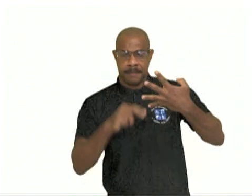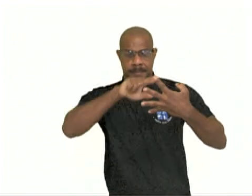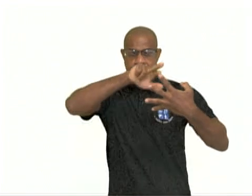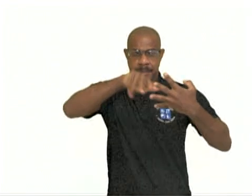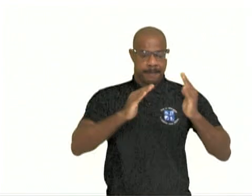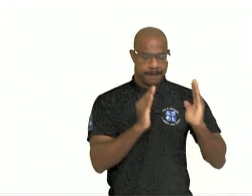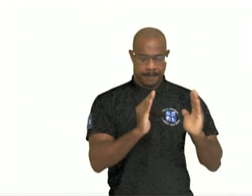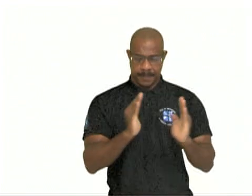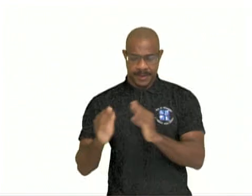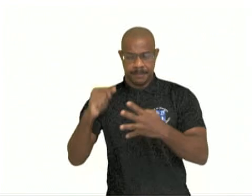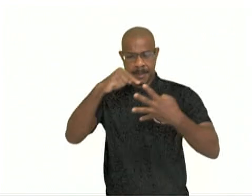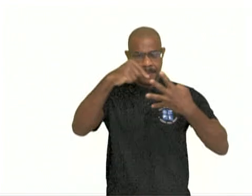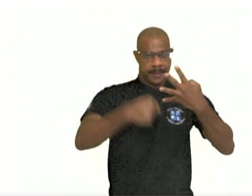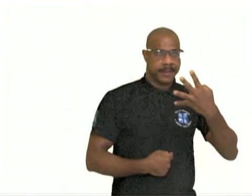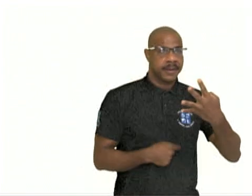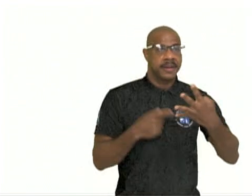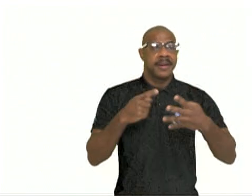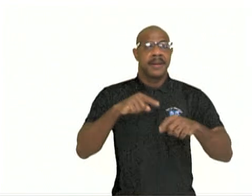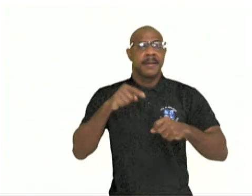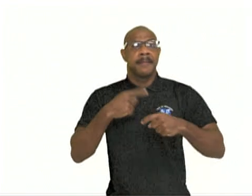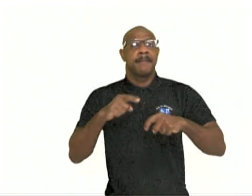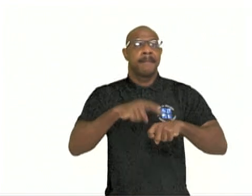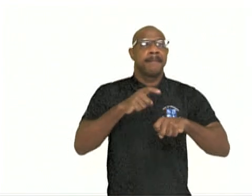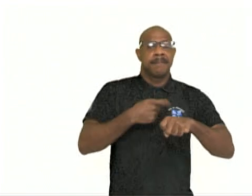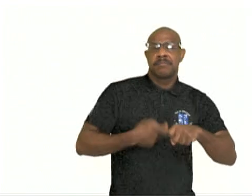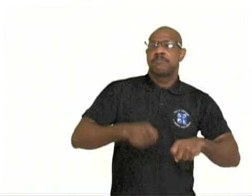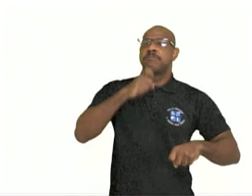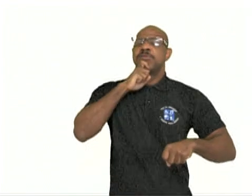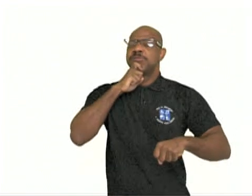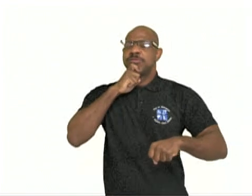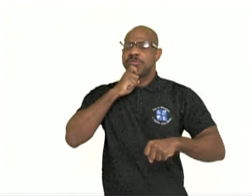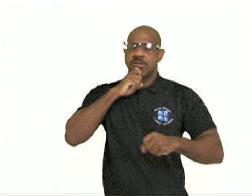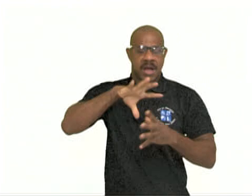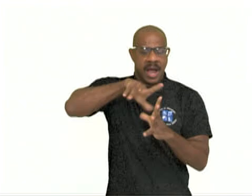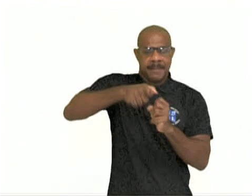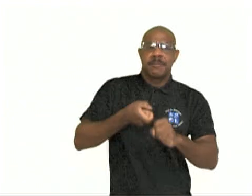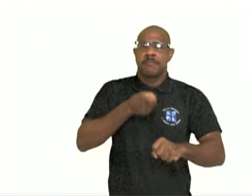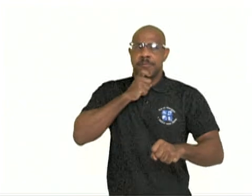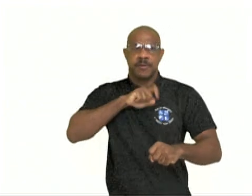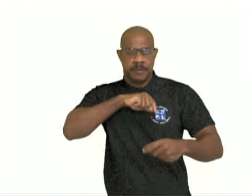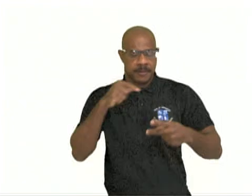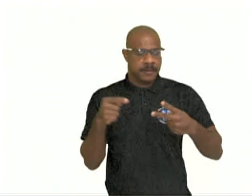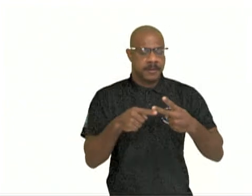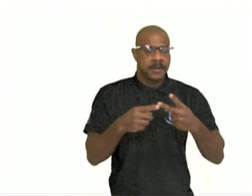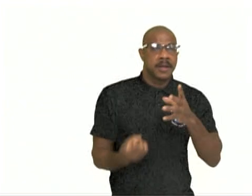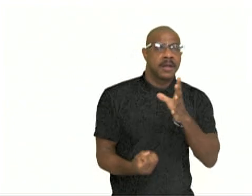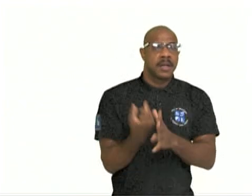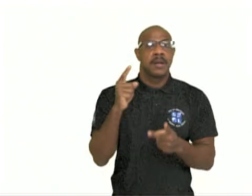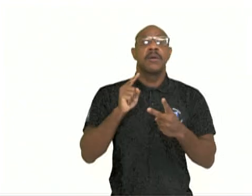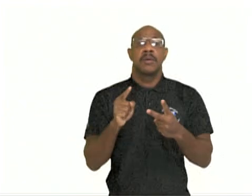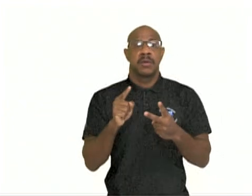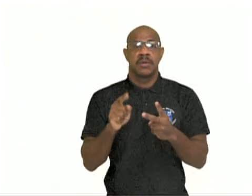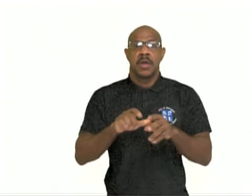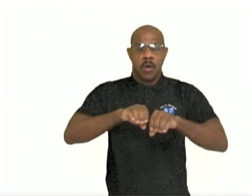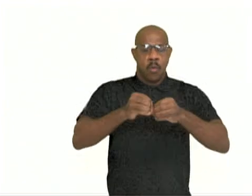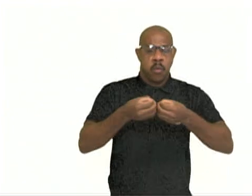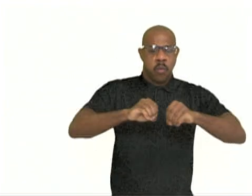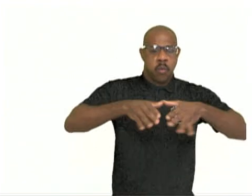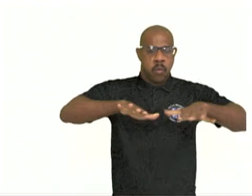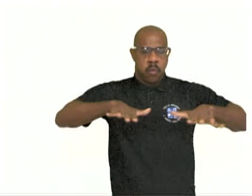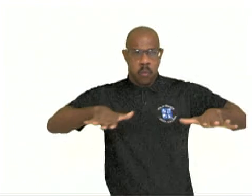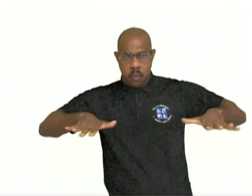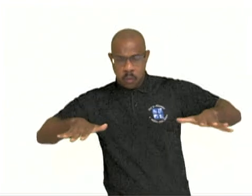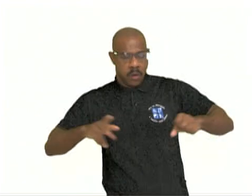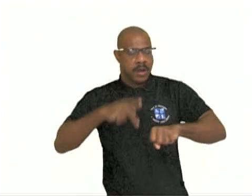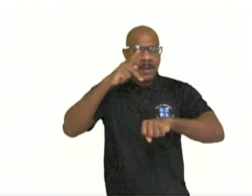momentos ali. Primeiro, o resfriamento da Terra, que a gente chama de Aderano. Depois, a formação dos oceanos,